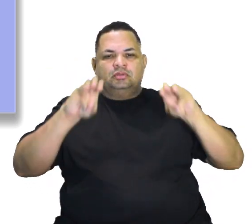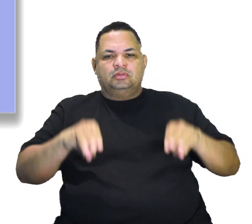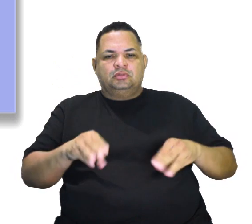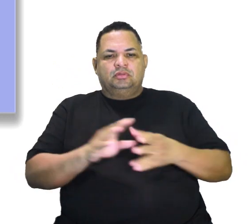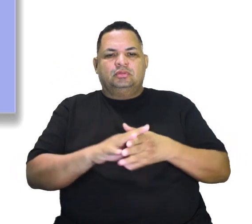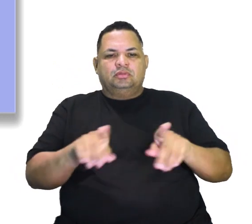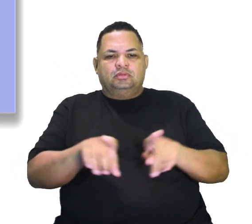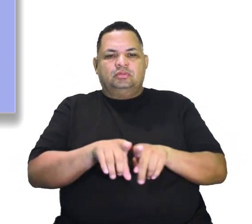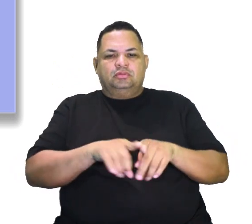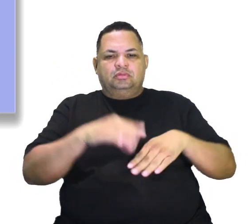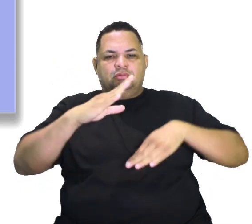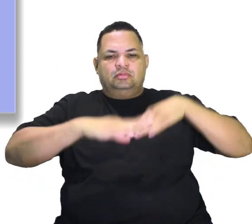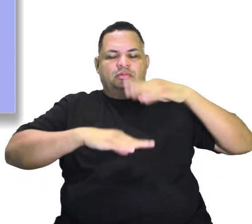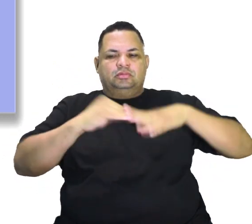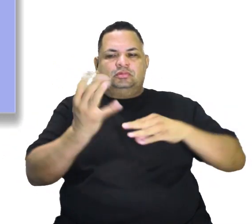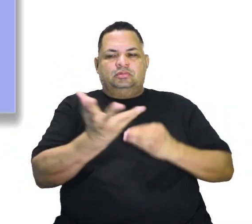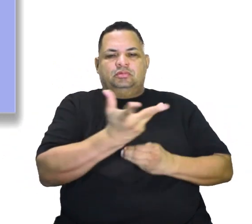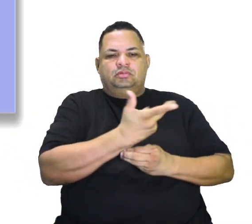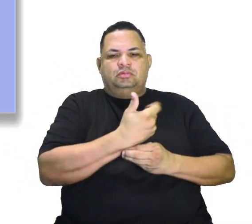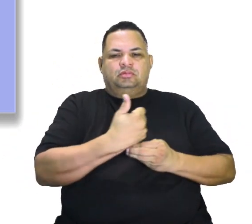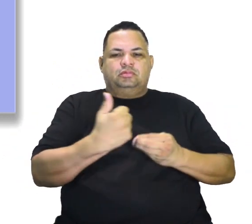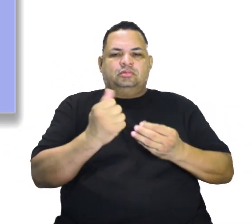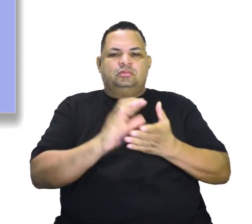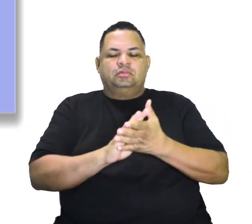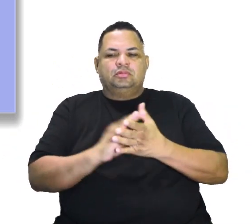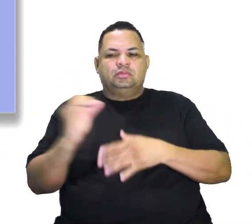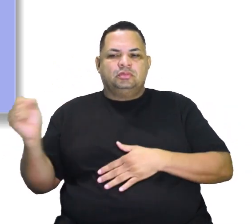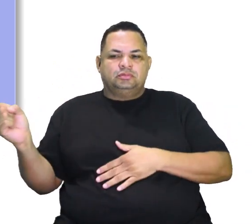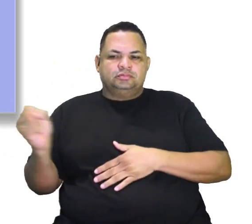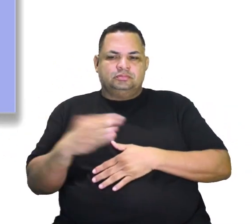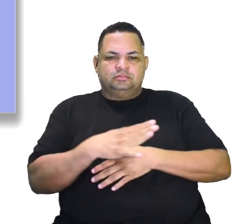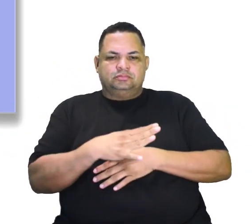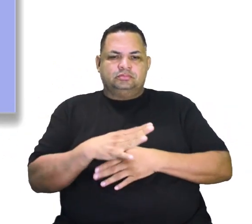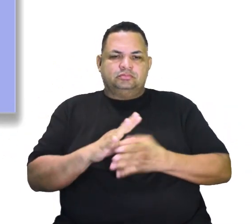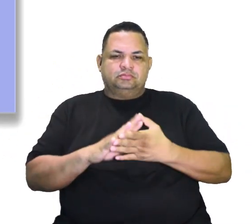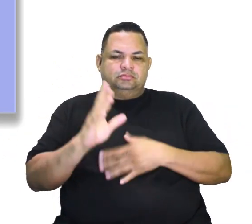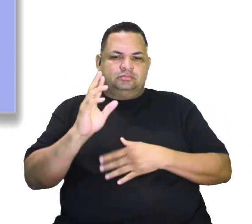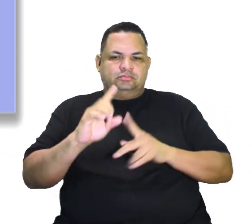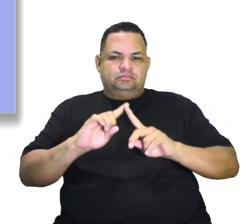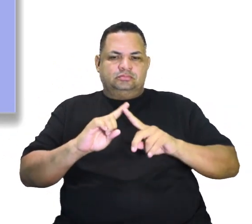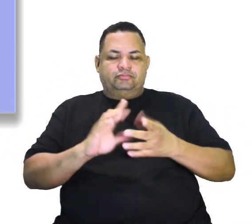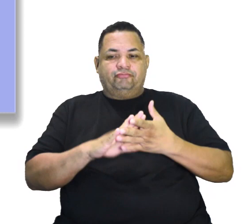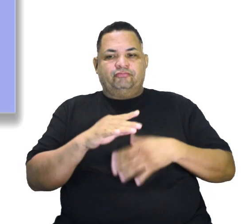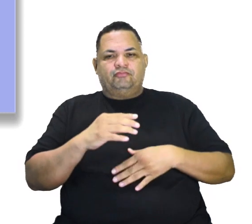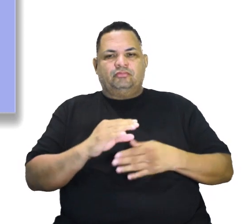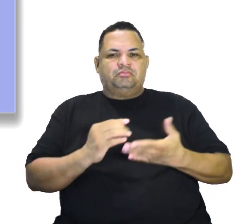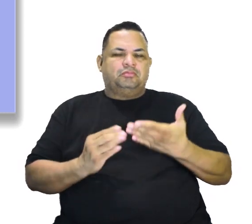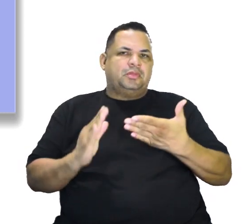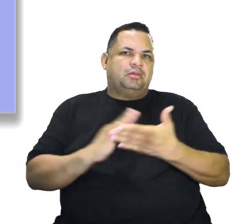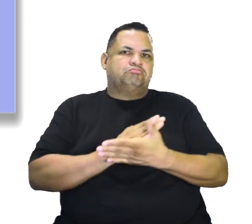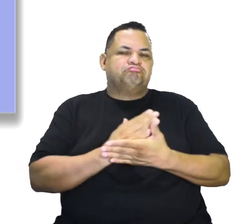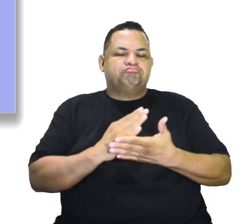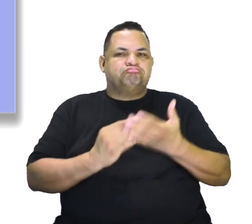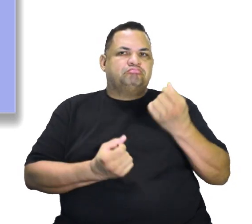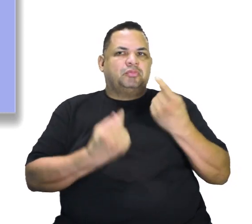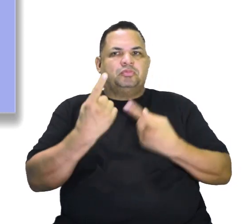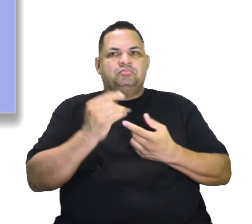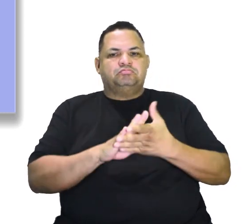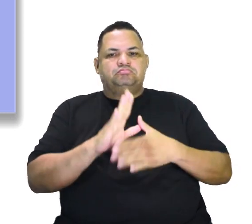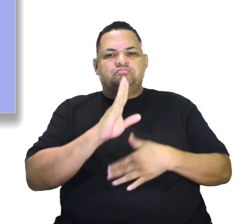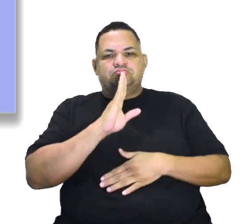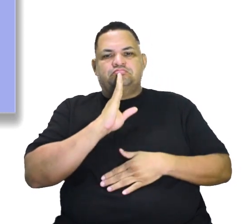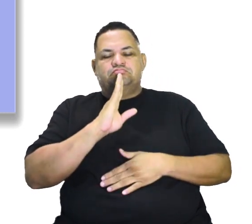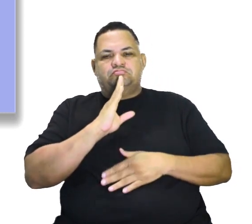e também dos artistas contemporâneos. Não vamos falar de todos, alguns conhecidos,